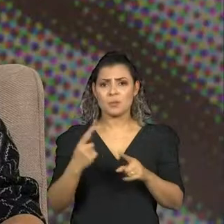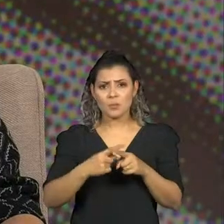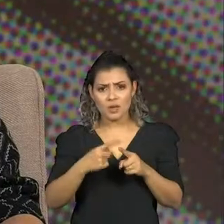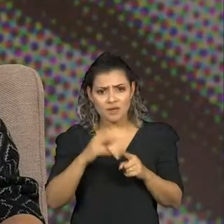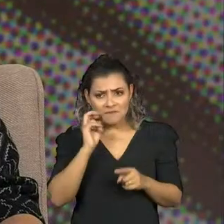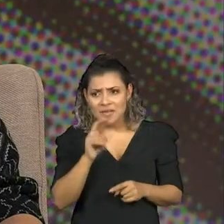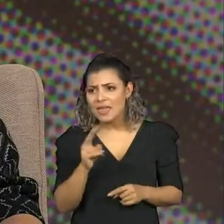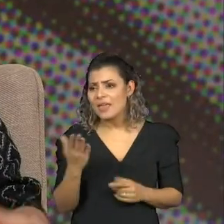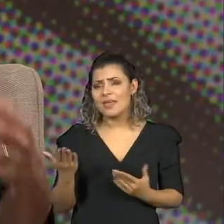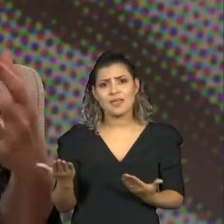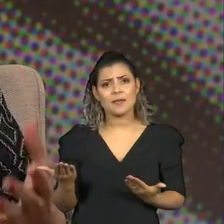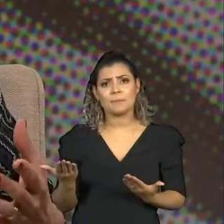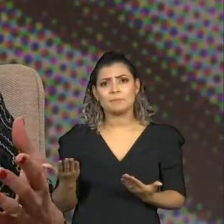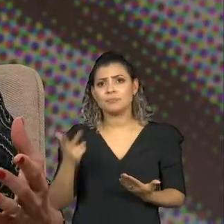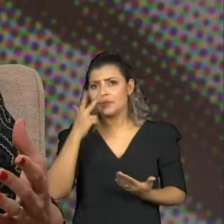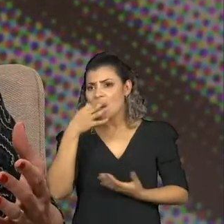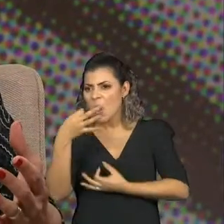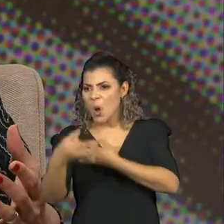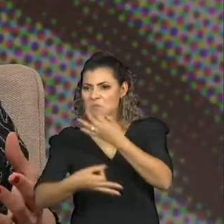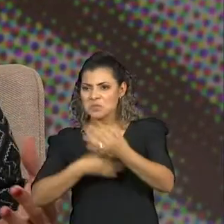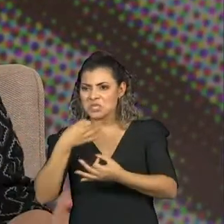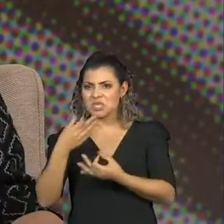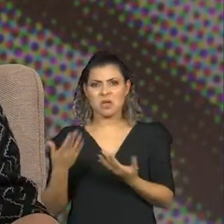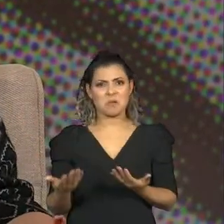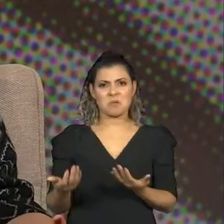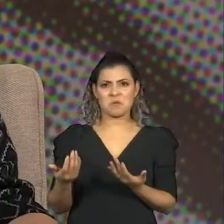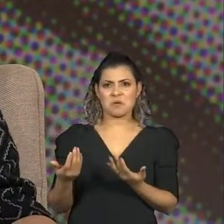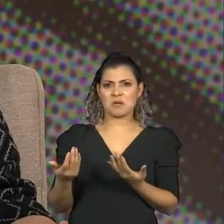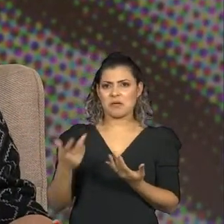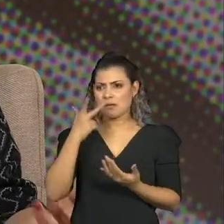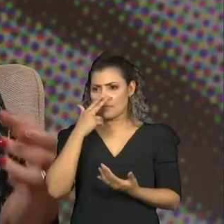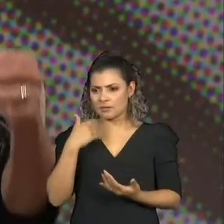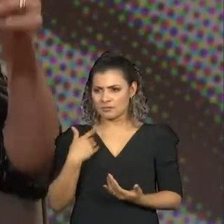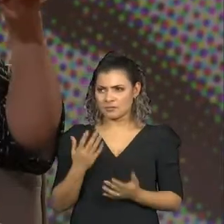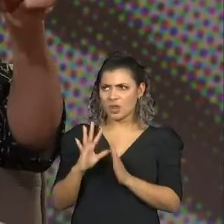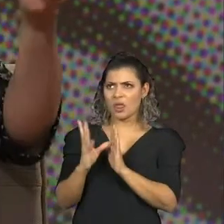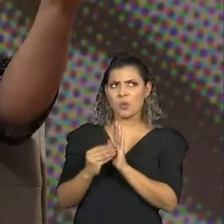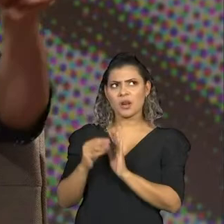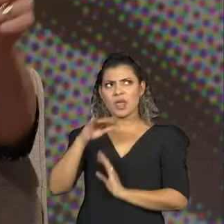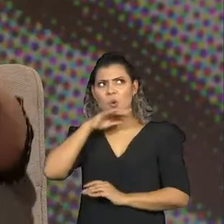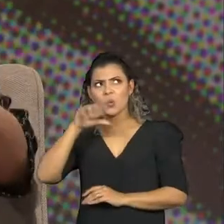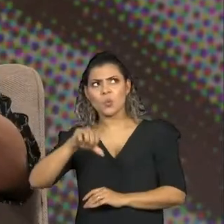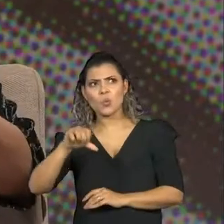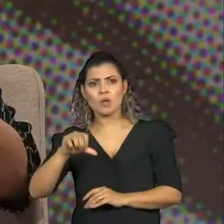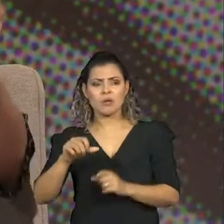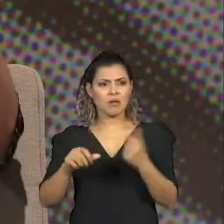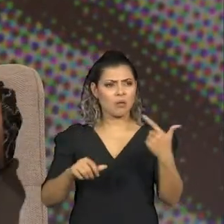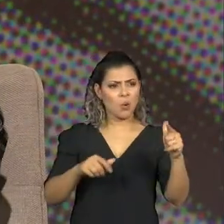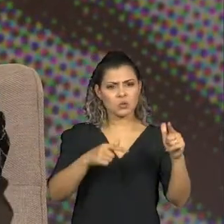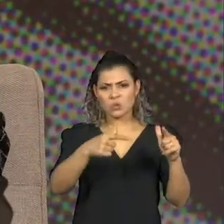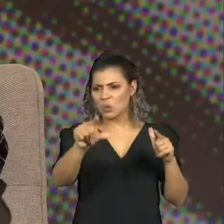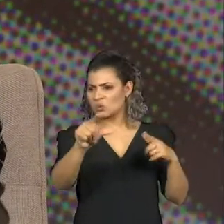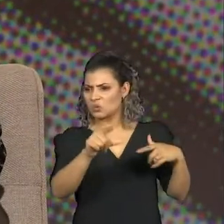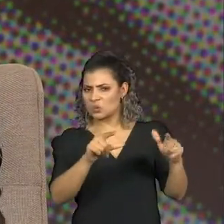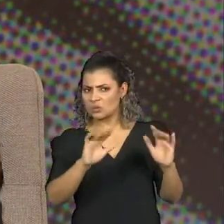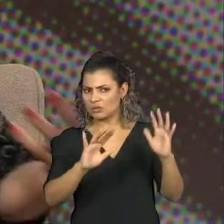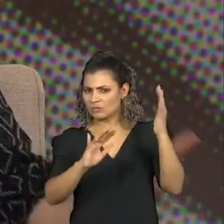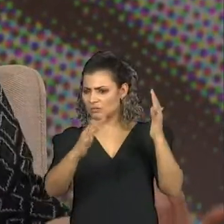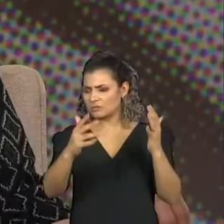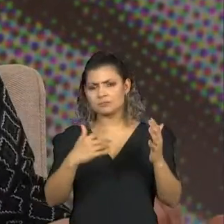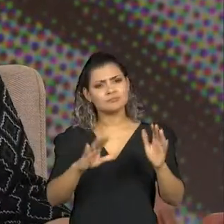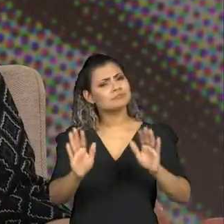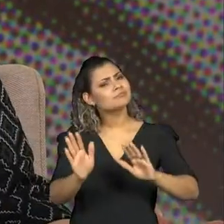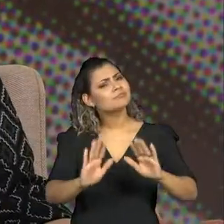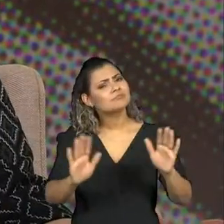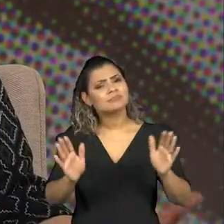com comentários que vai fazer você achar que porque isso ou aquilo aconteceu, não tem